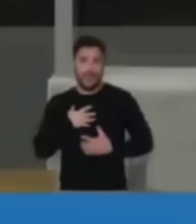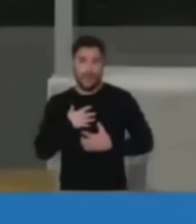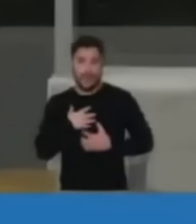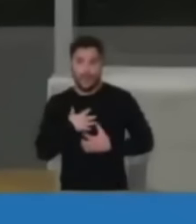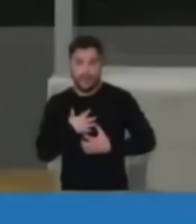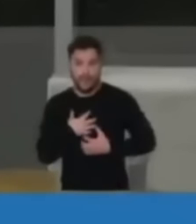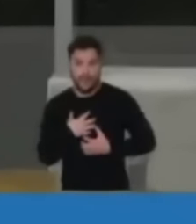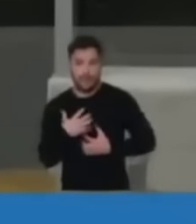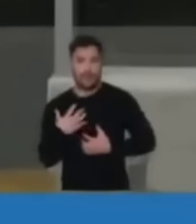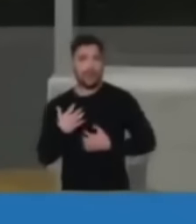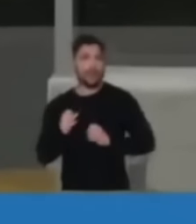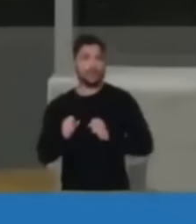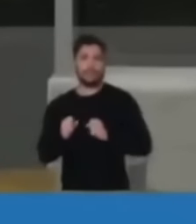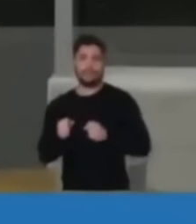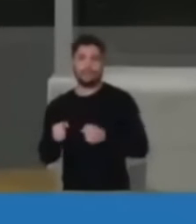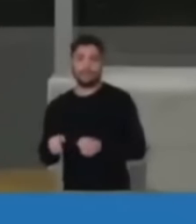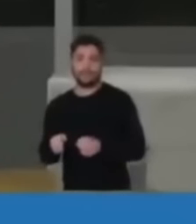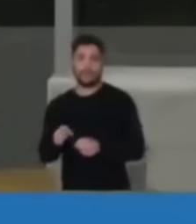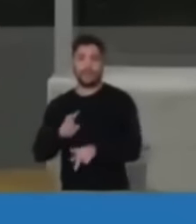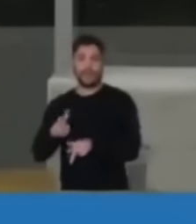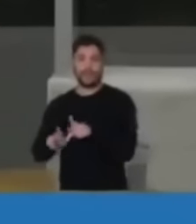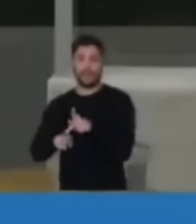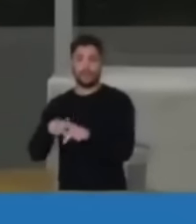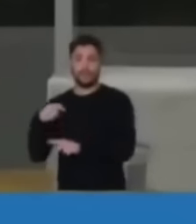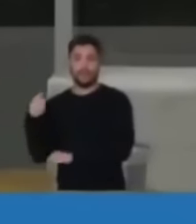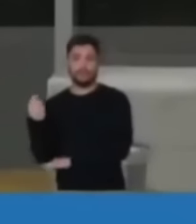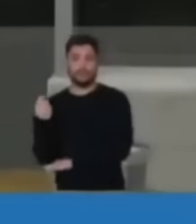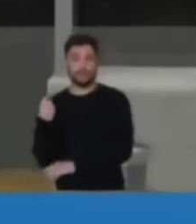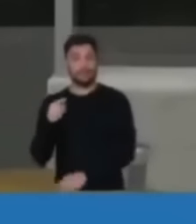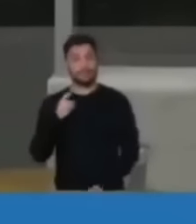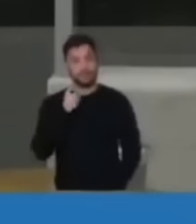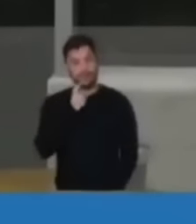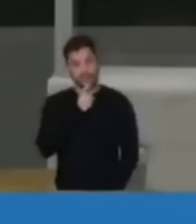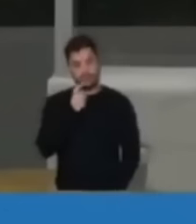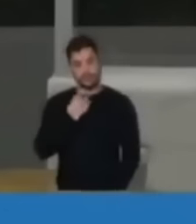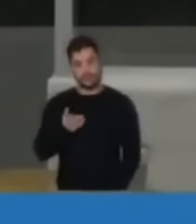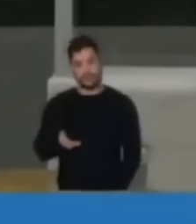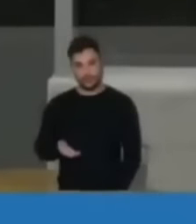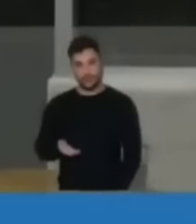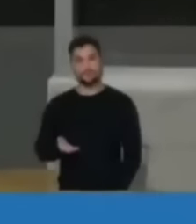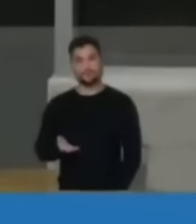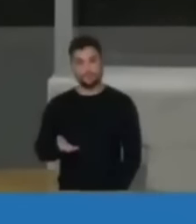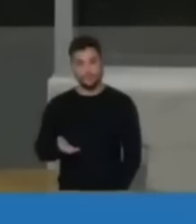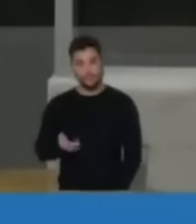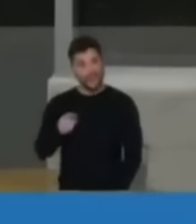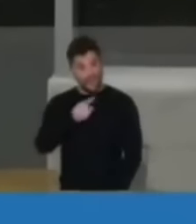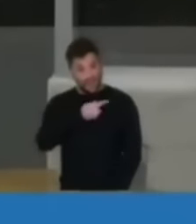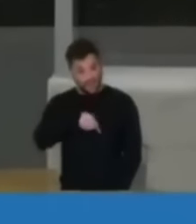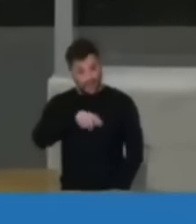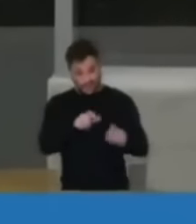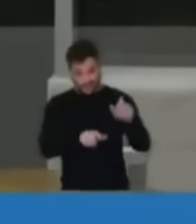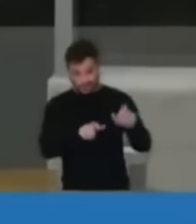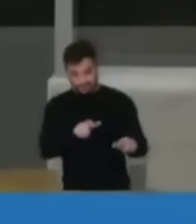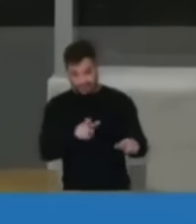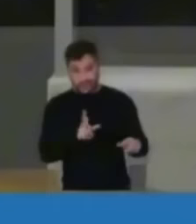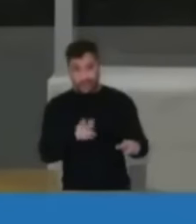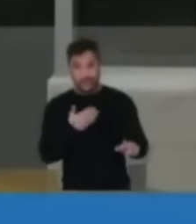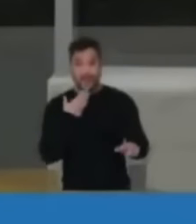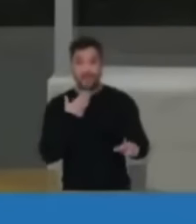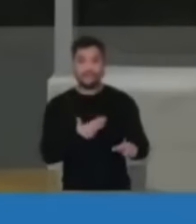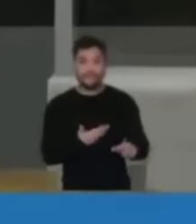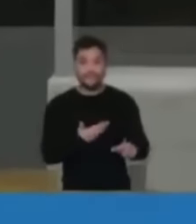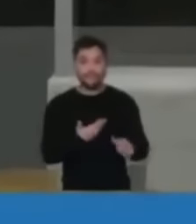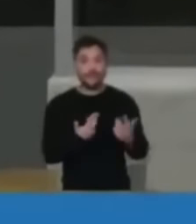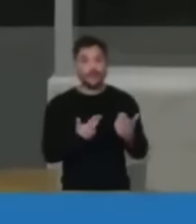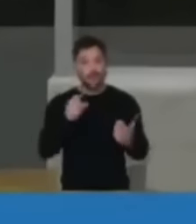os defensores do povo do Rio Grande. É mentira, entende? Porque eles sempre defenderam a política de um Paulo